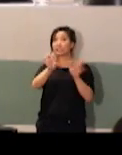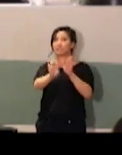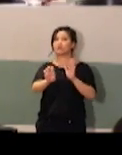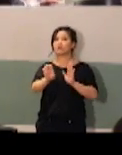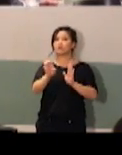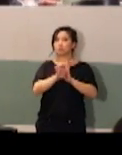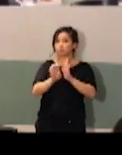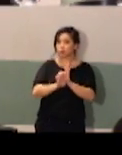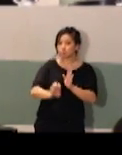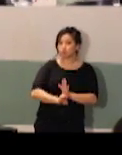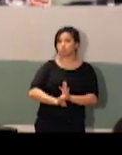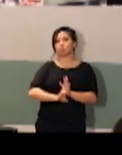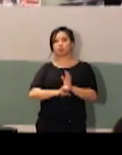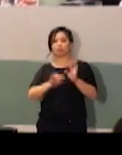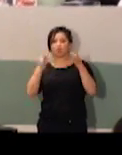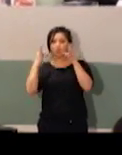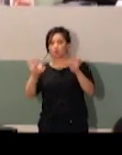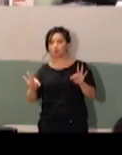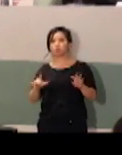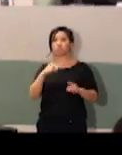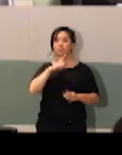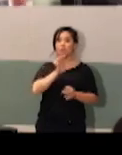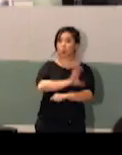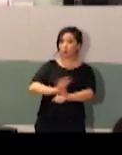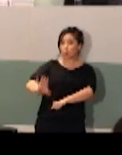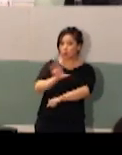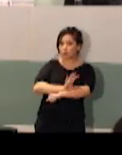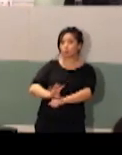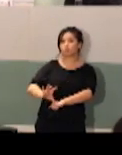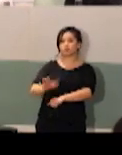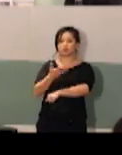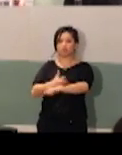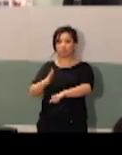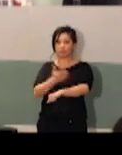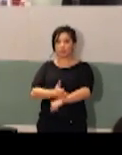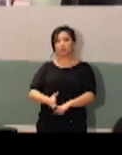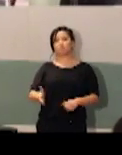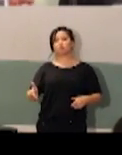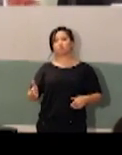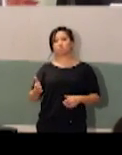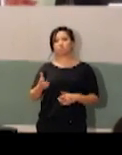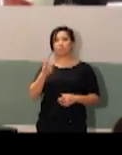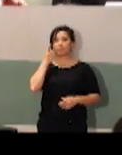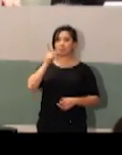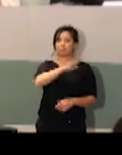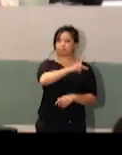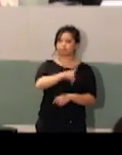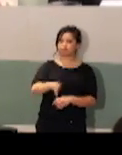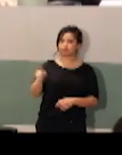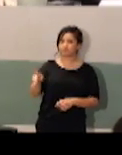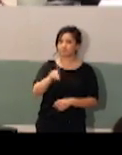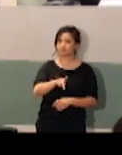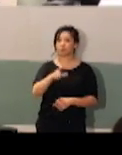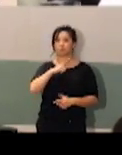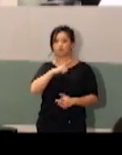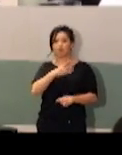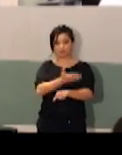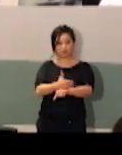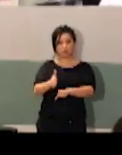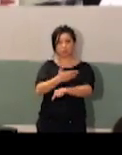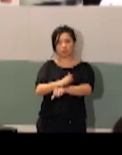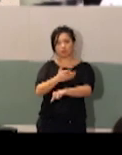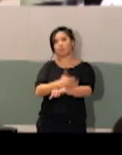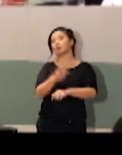qualificação permanente dos professores, inclusive qualificação em novas tecnologias, enfim, garantindo